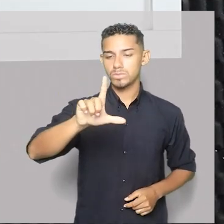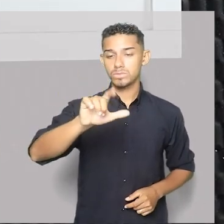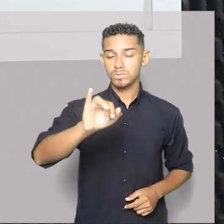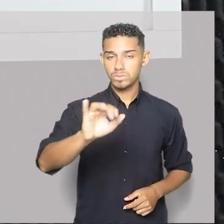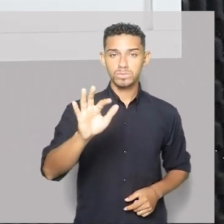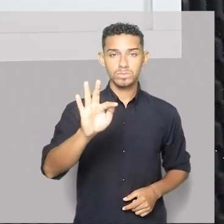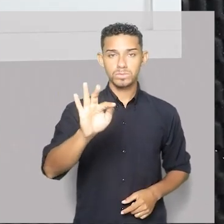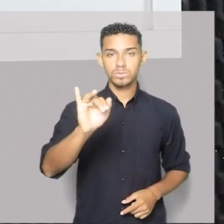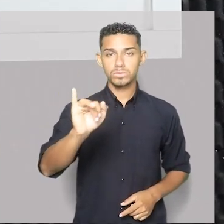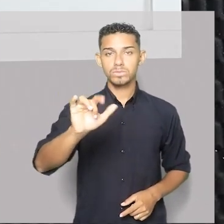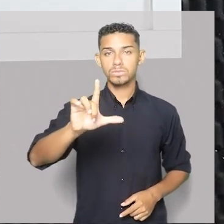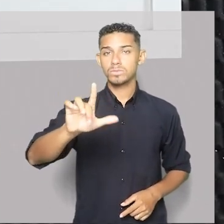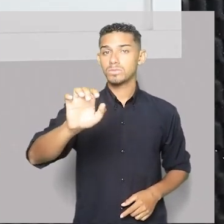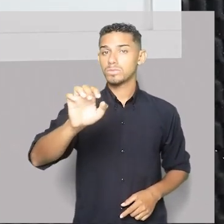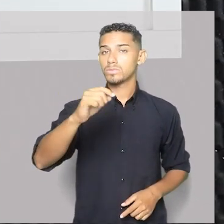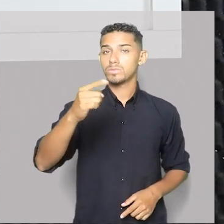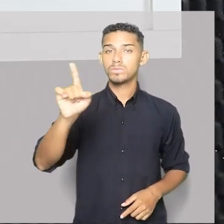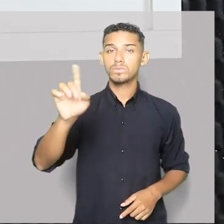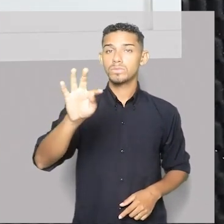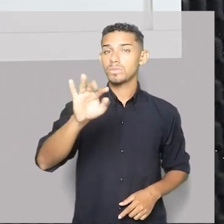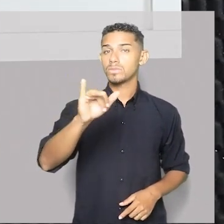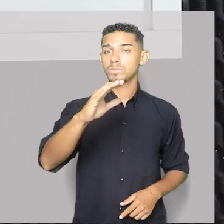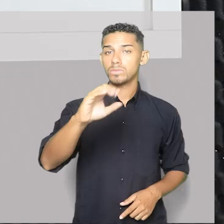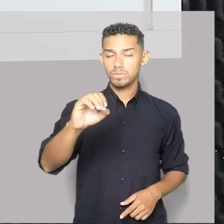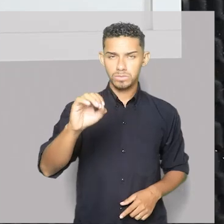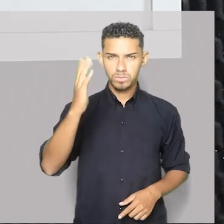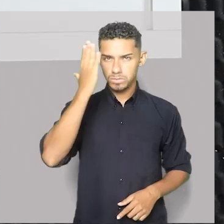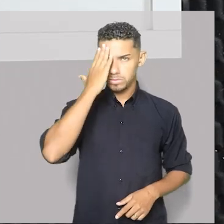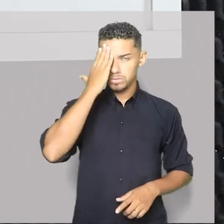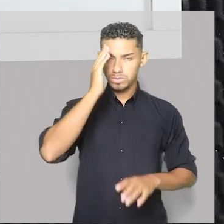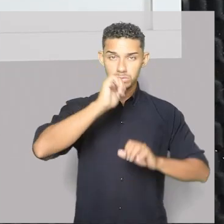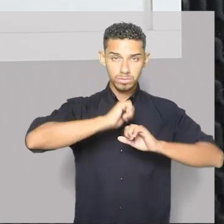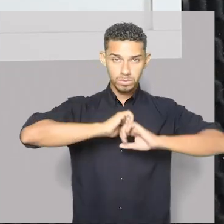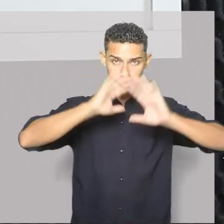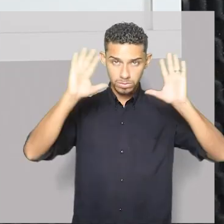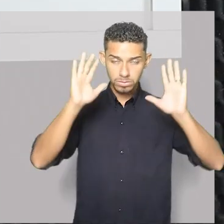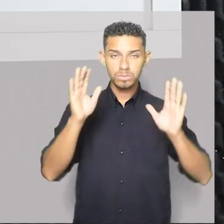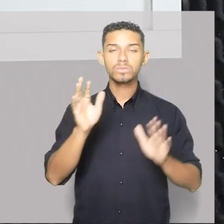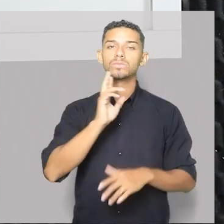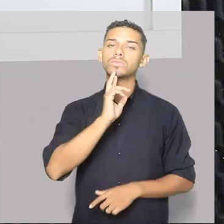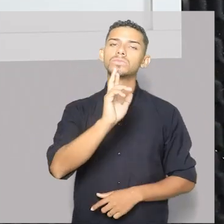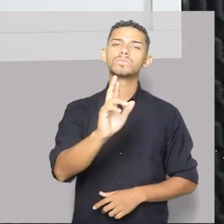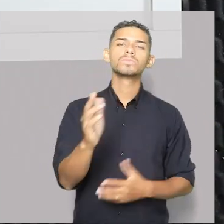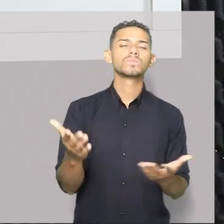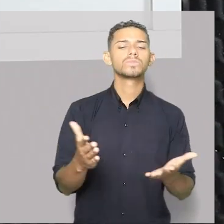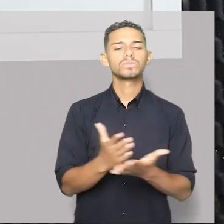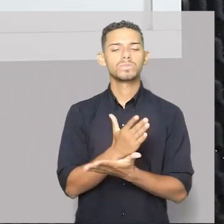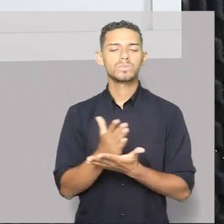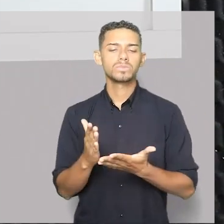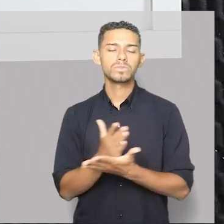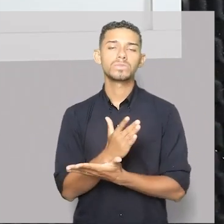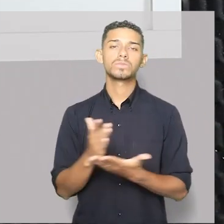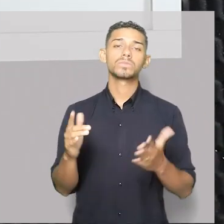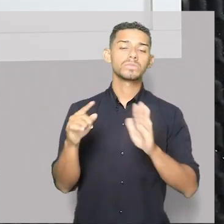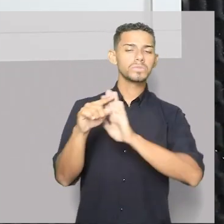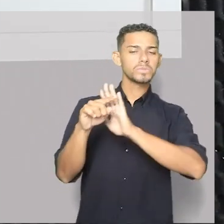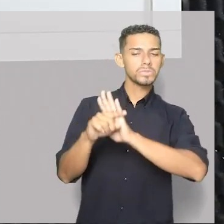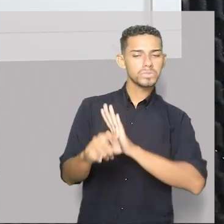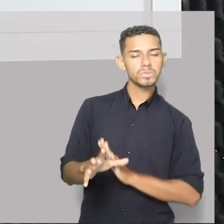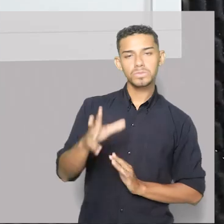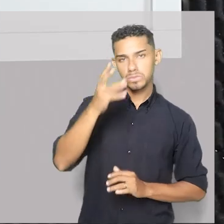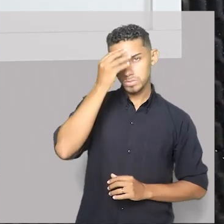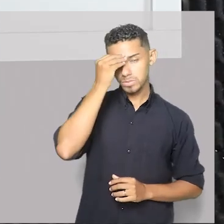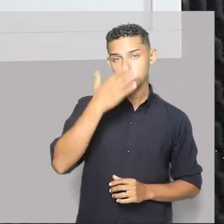polifilético. Ok? Deu para entender aí com a gente? Eu vou responder com vocês, tá? Algumas questões para a gente